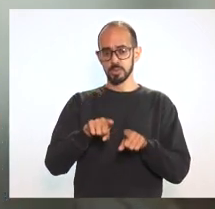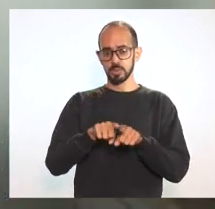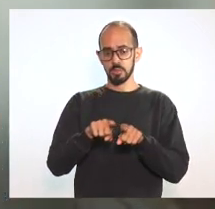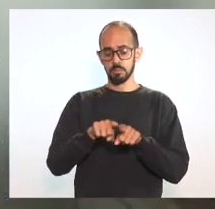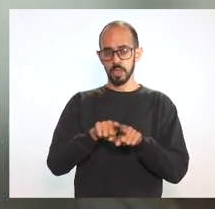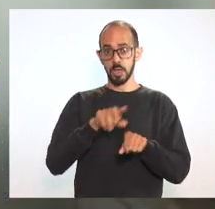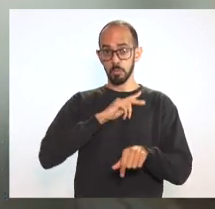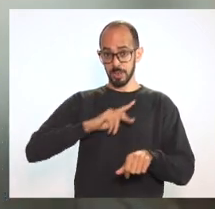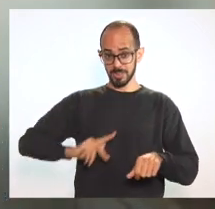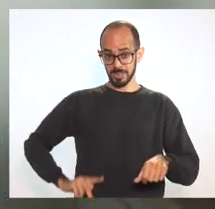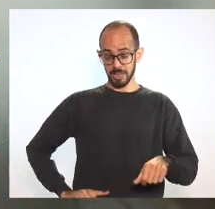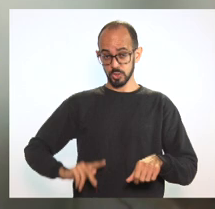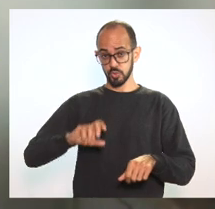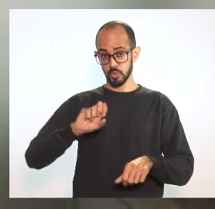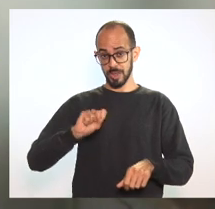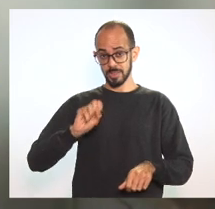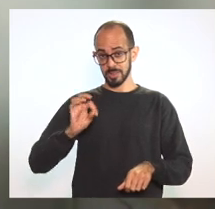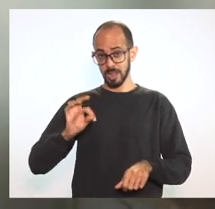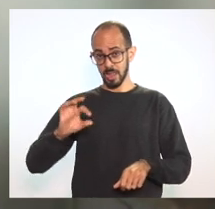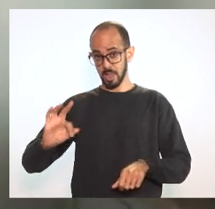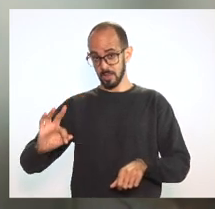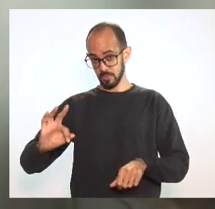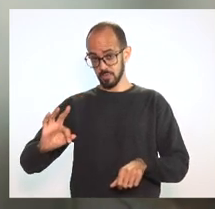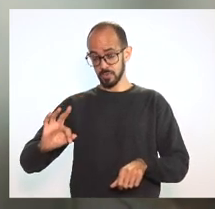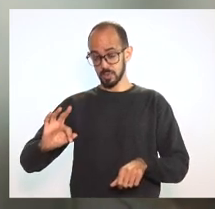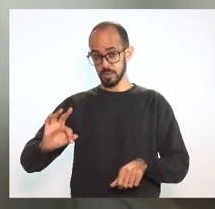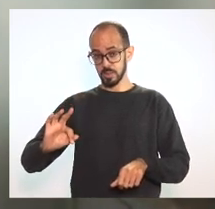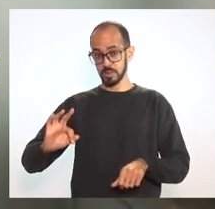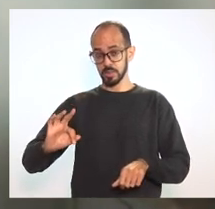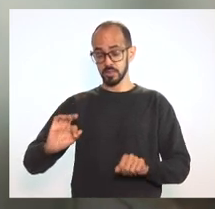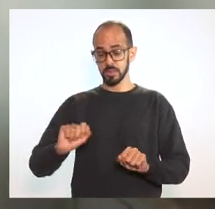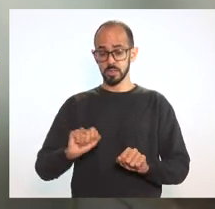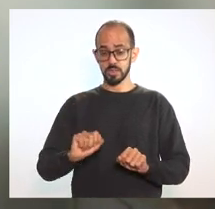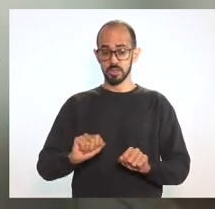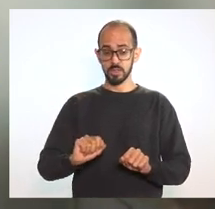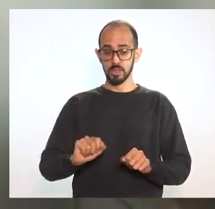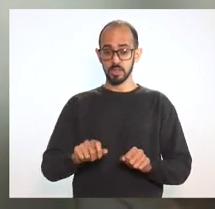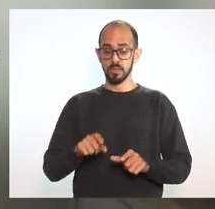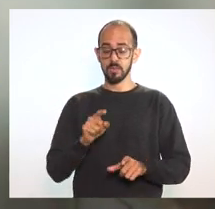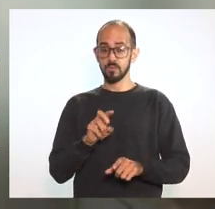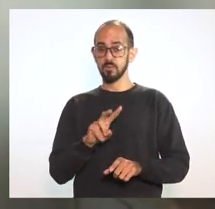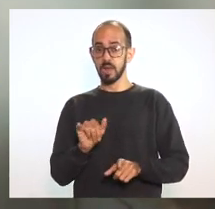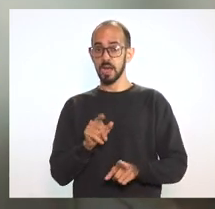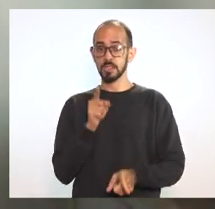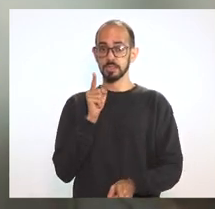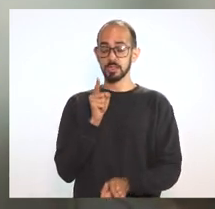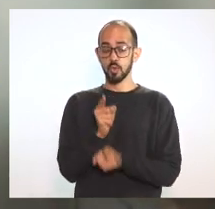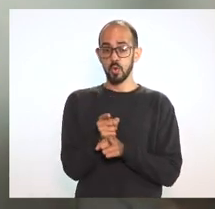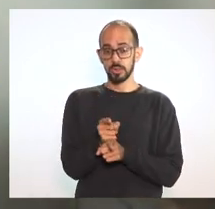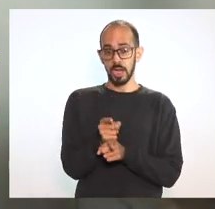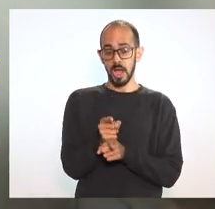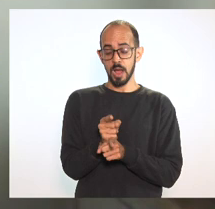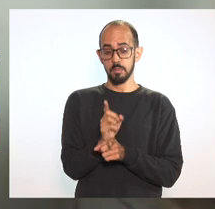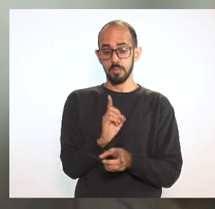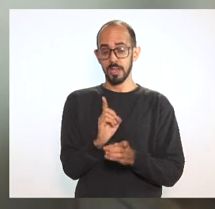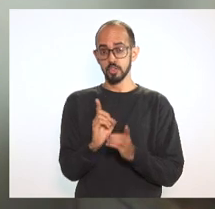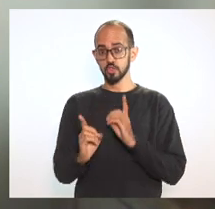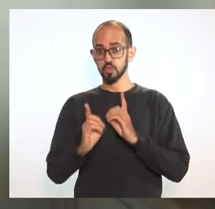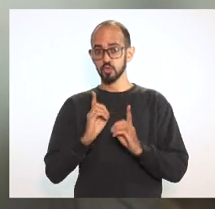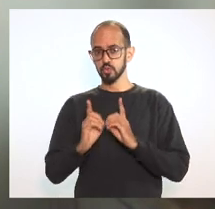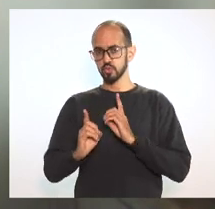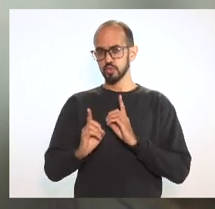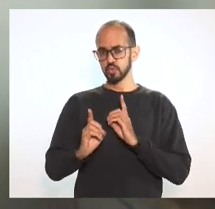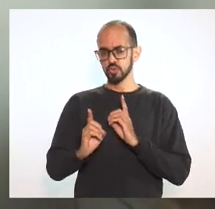Supremo Tribunal Federal, iriam se encontrar para discutir